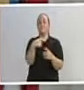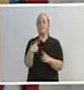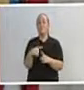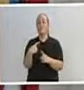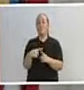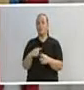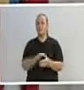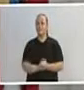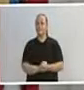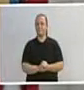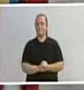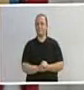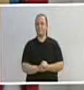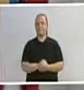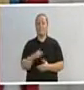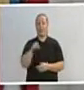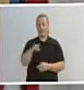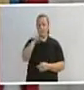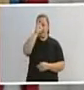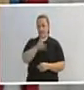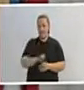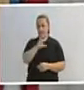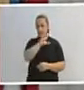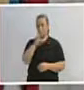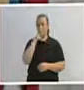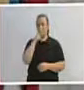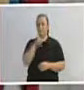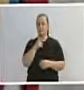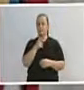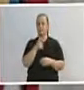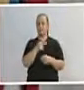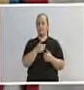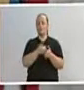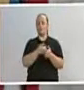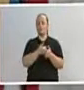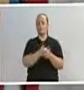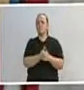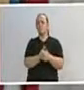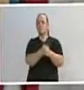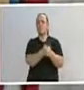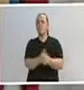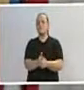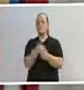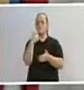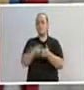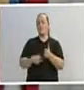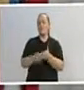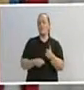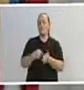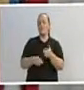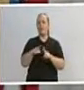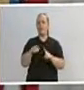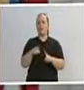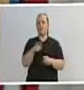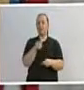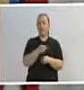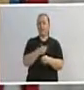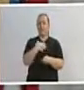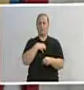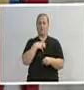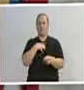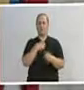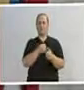homossexual no mundo, às mulheres e aos pobres.